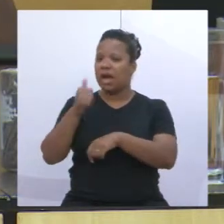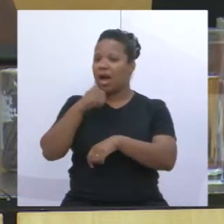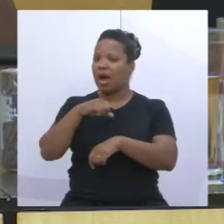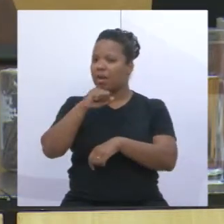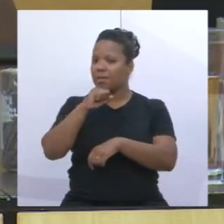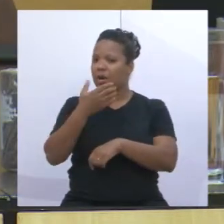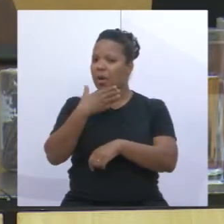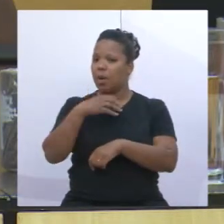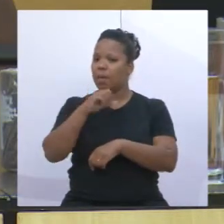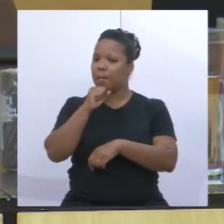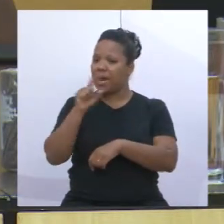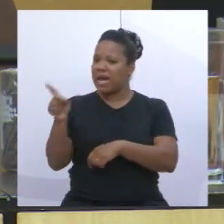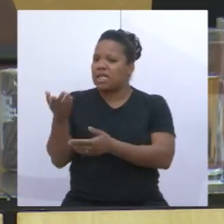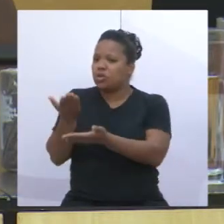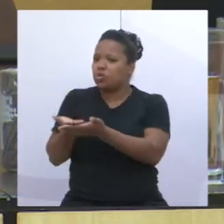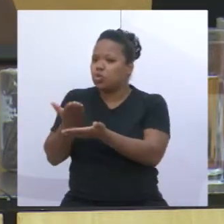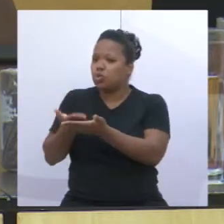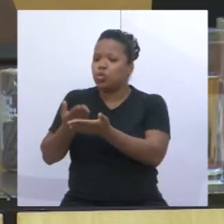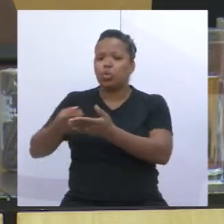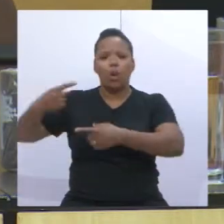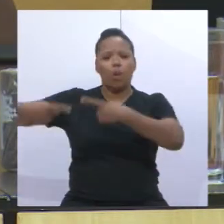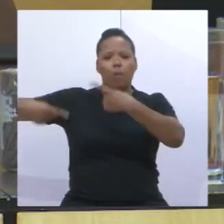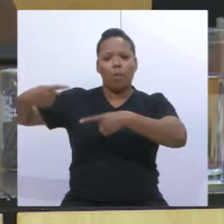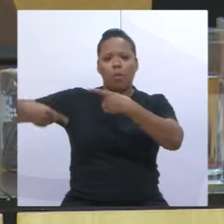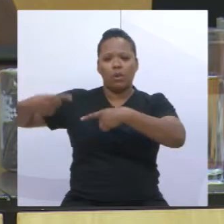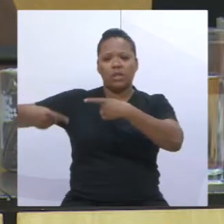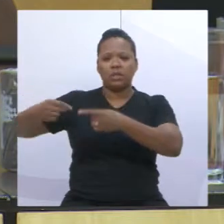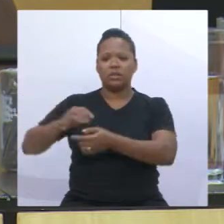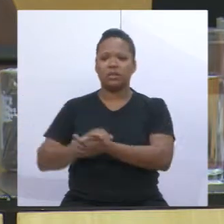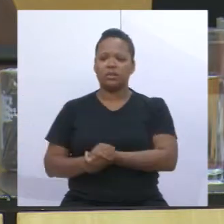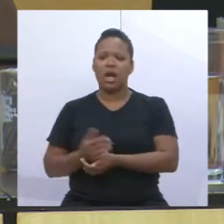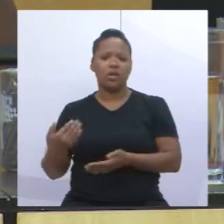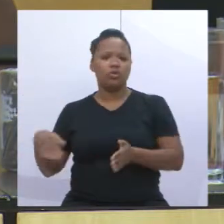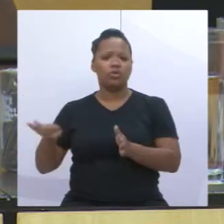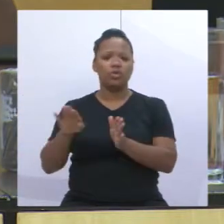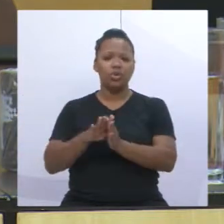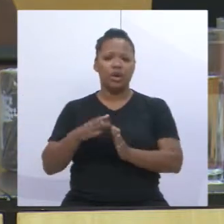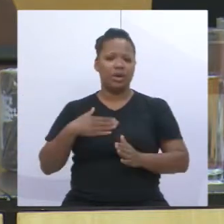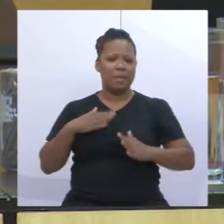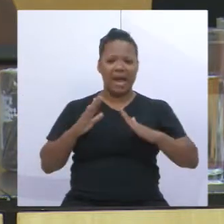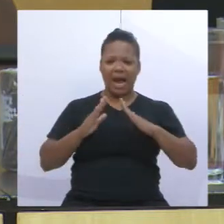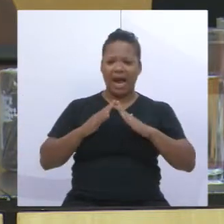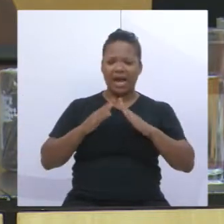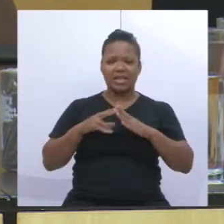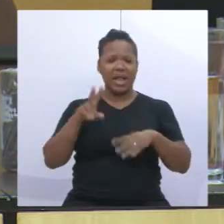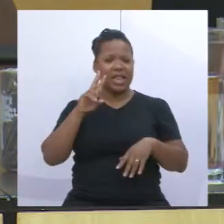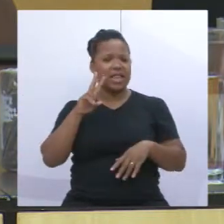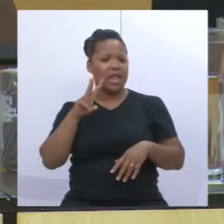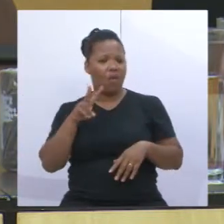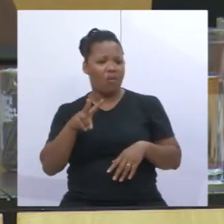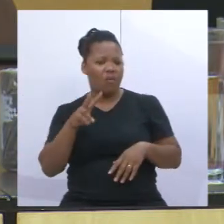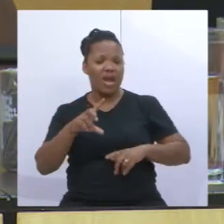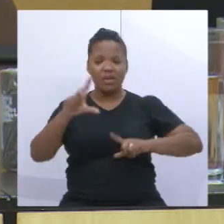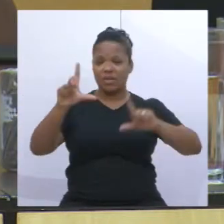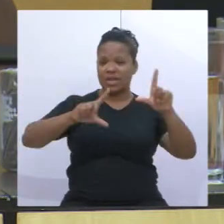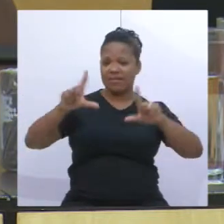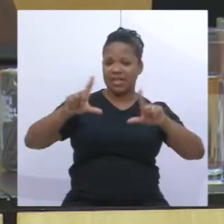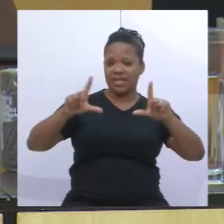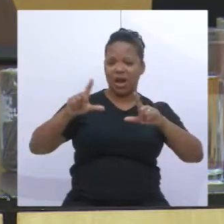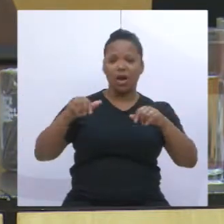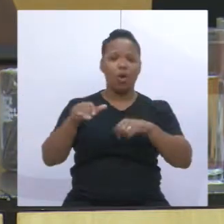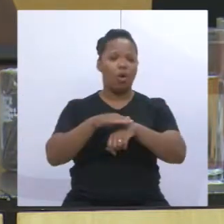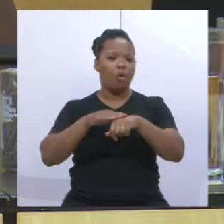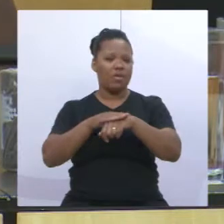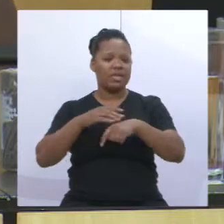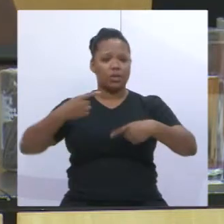conselheiros, estudam muito política, e eu chego em casa, na casa deles, estão vendo a TV e comentando